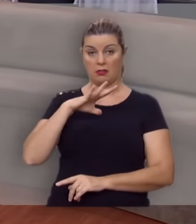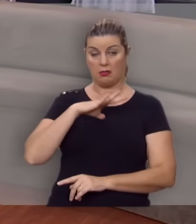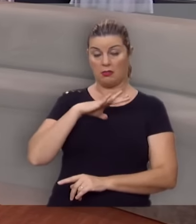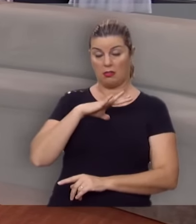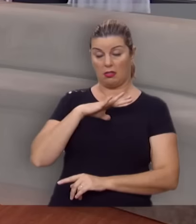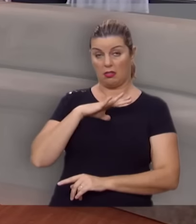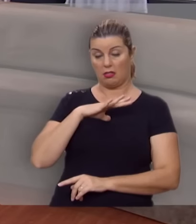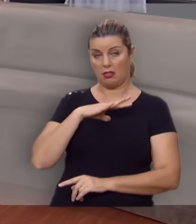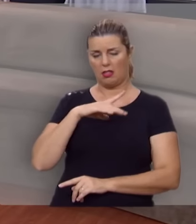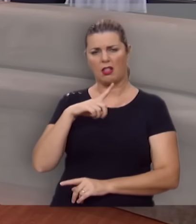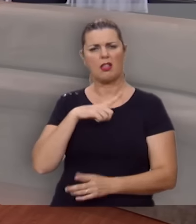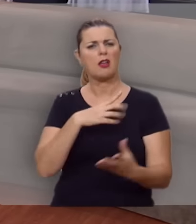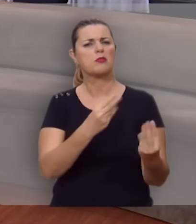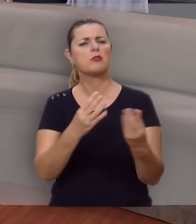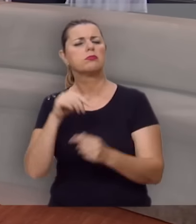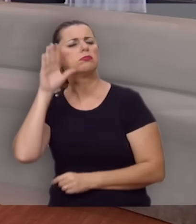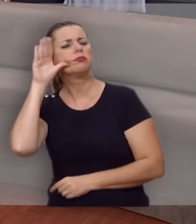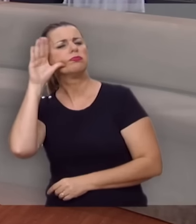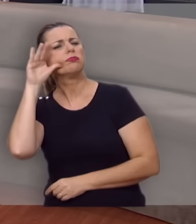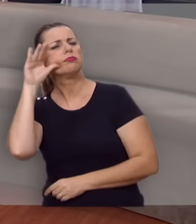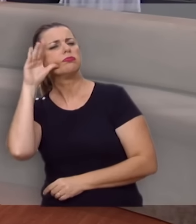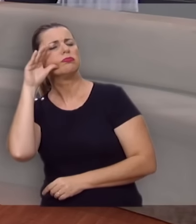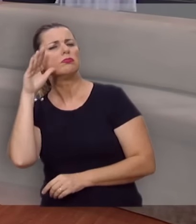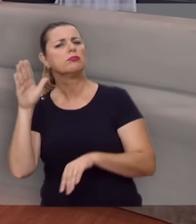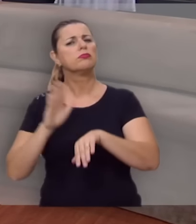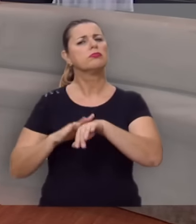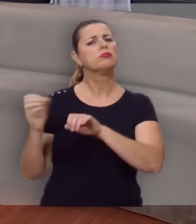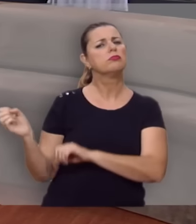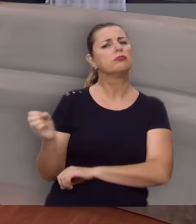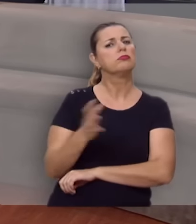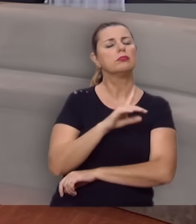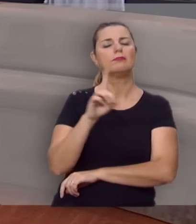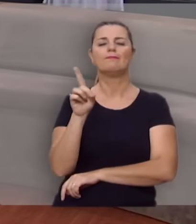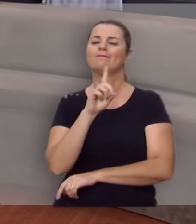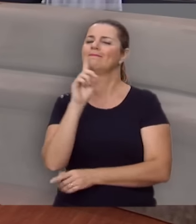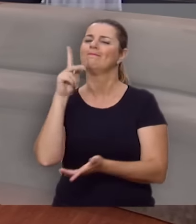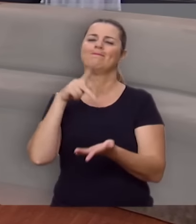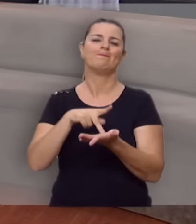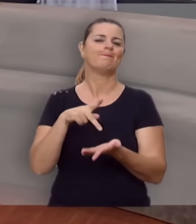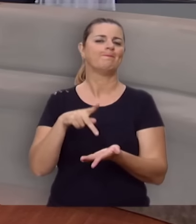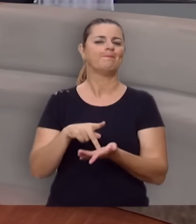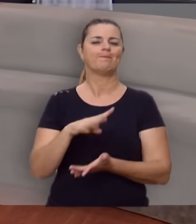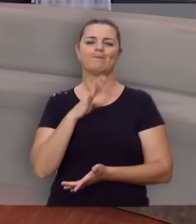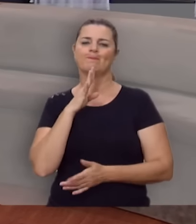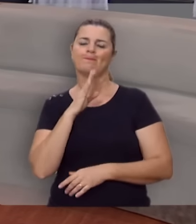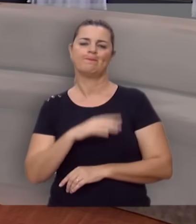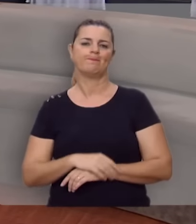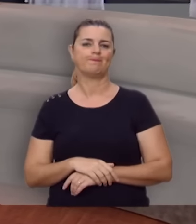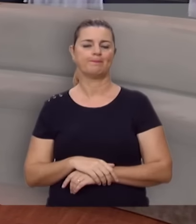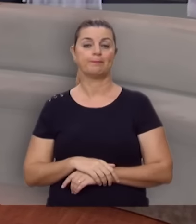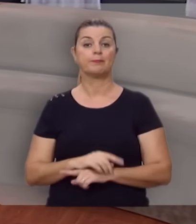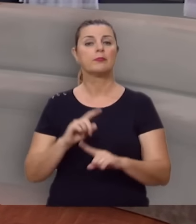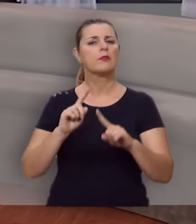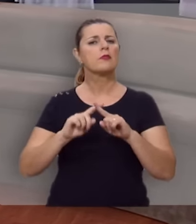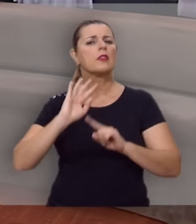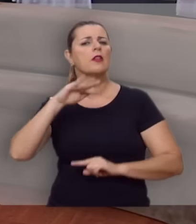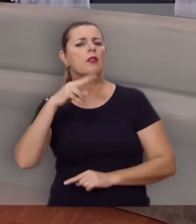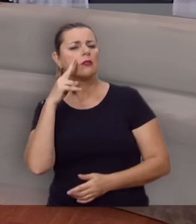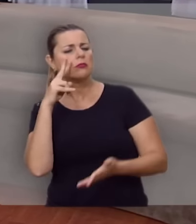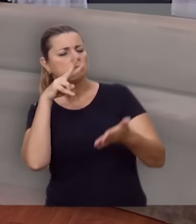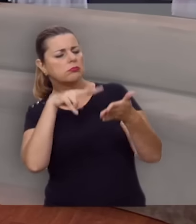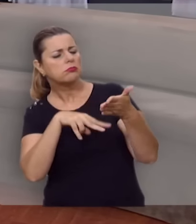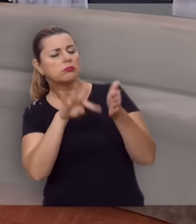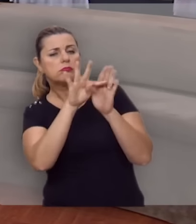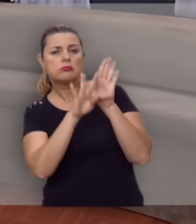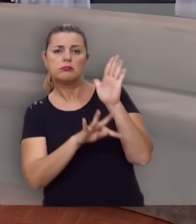Atenas estava muito interessada nas novidades, não na verdade. Porque quando